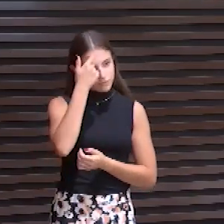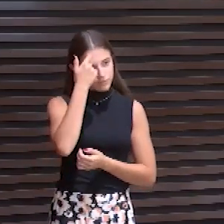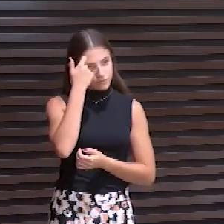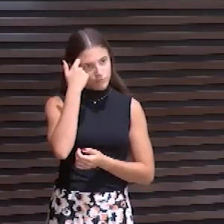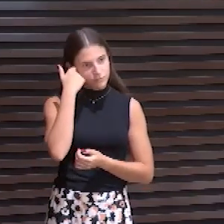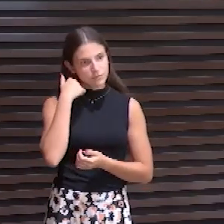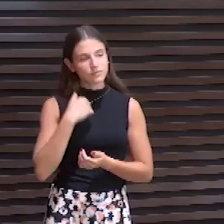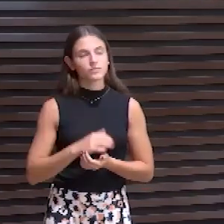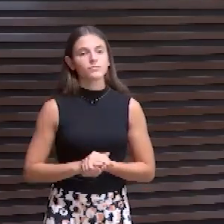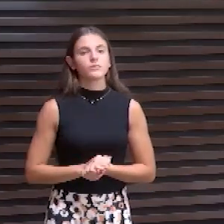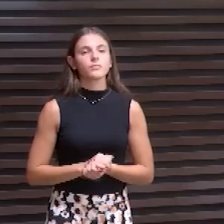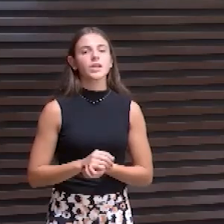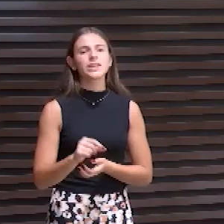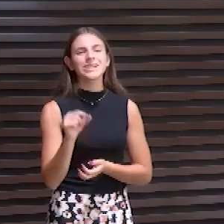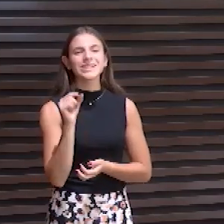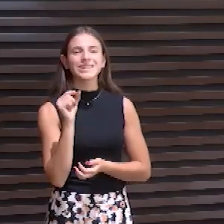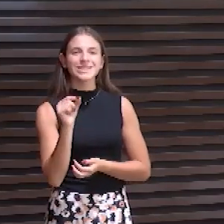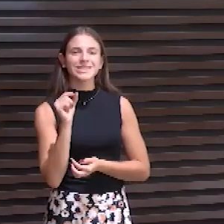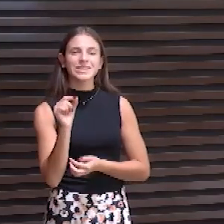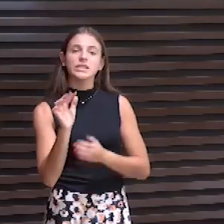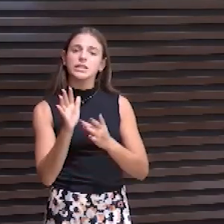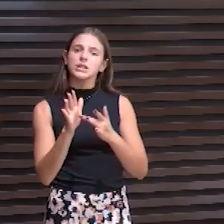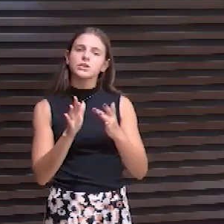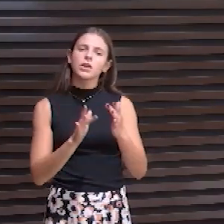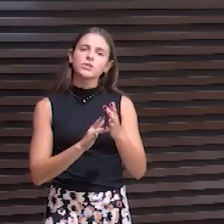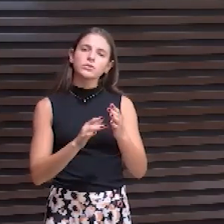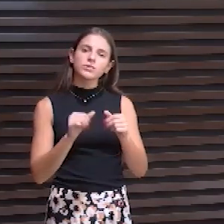Então, o que Jesus acaba de fazer nessa sinagoga?